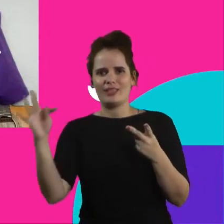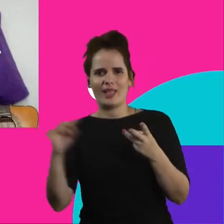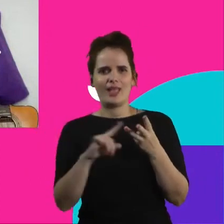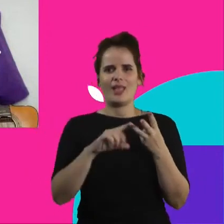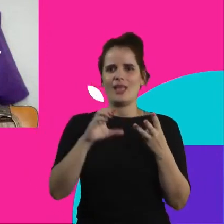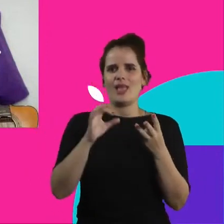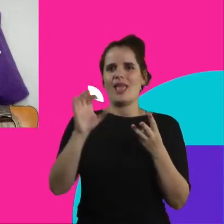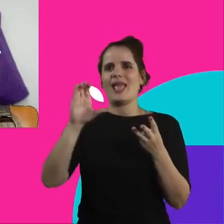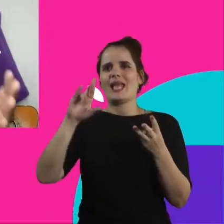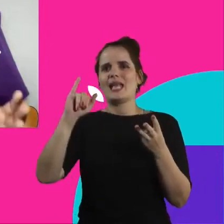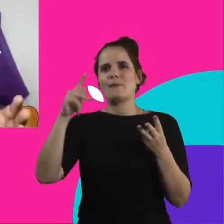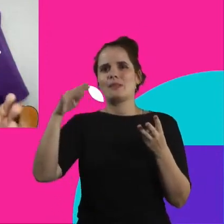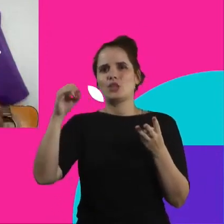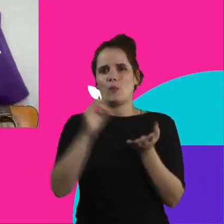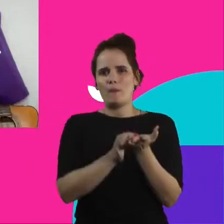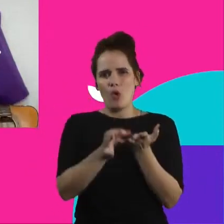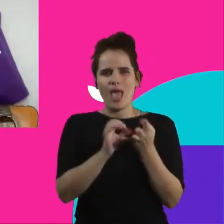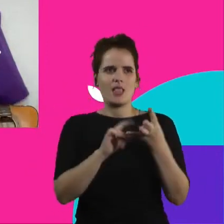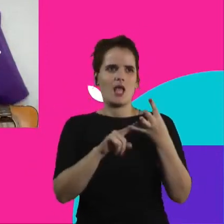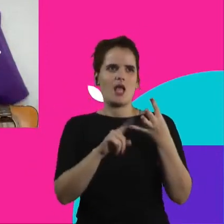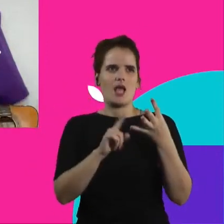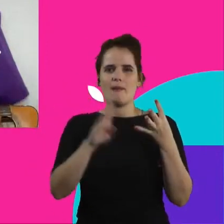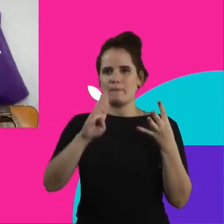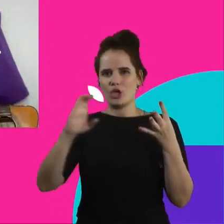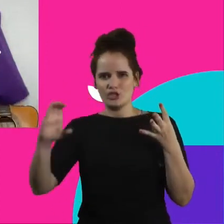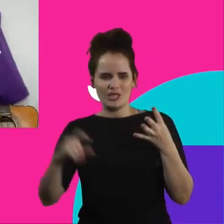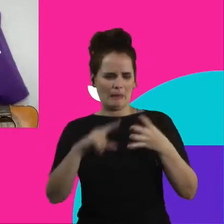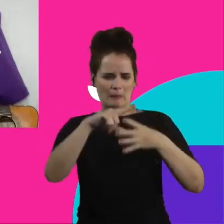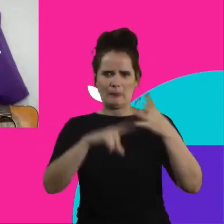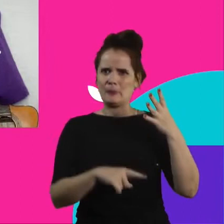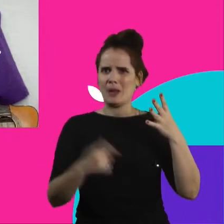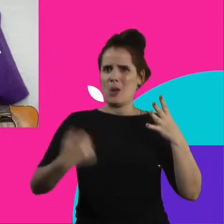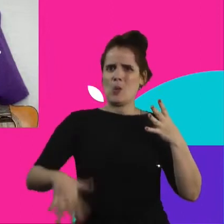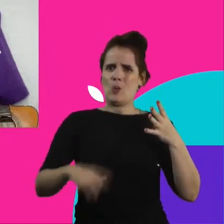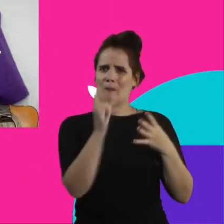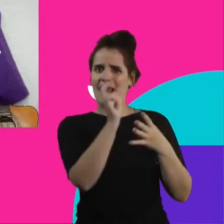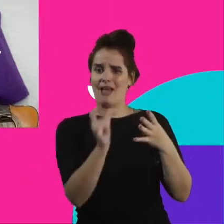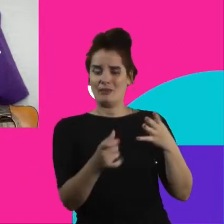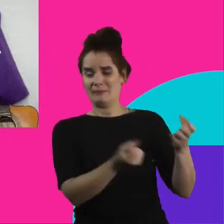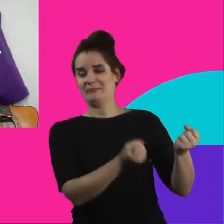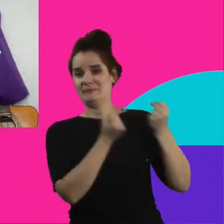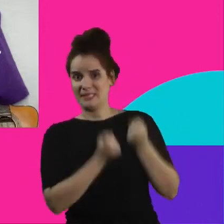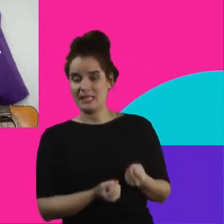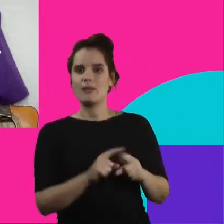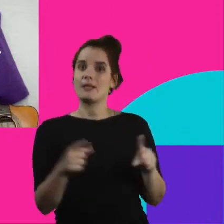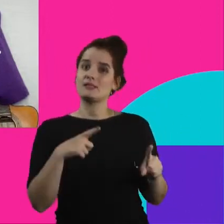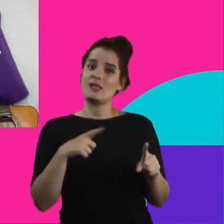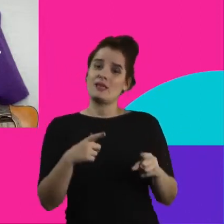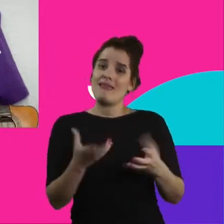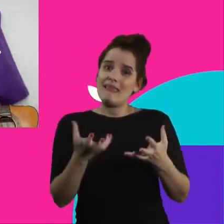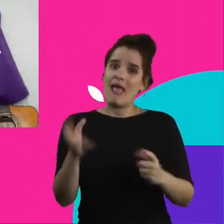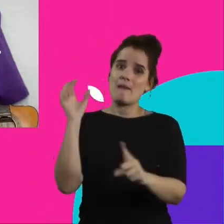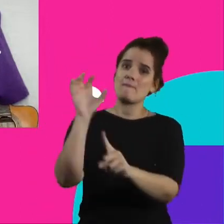pensando em que esse novo significado traga redução das desigualdades, impacto positivo na